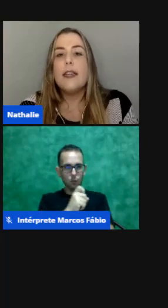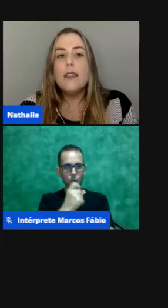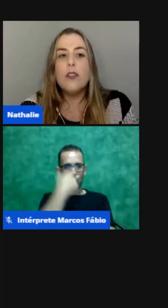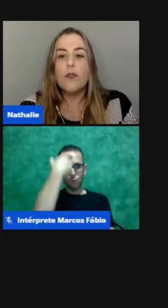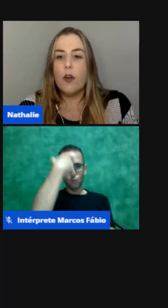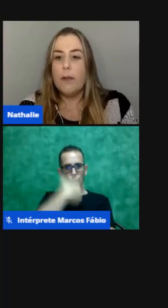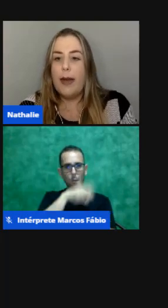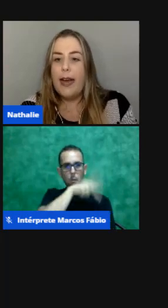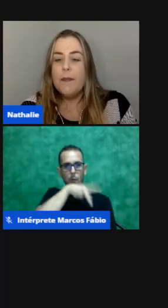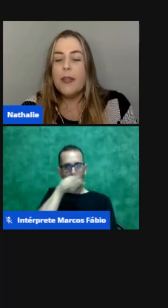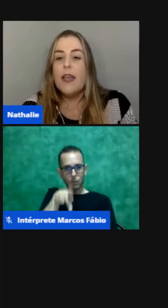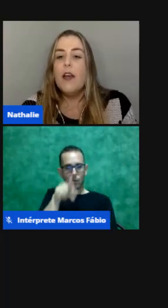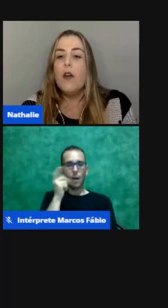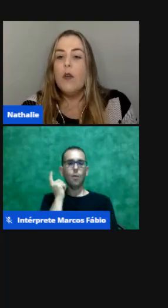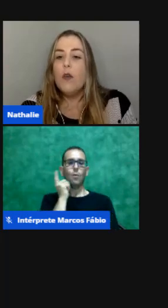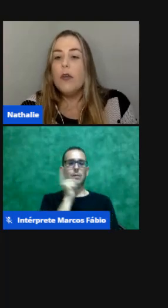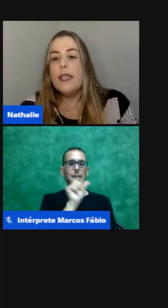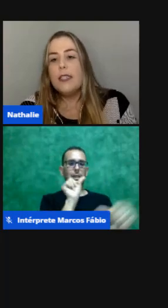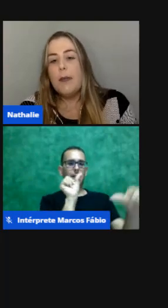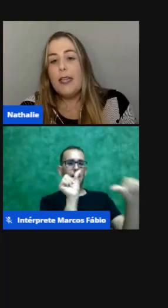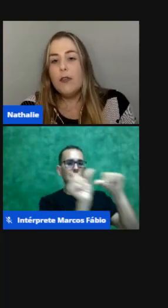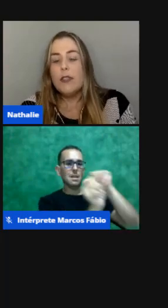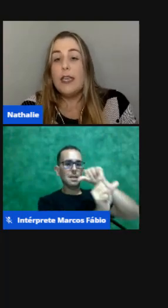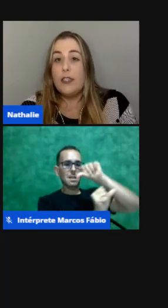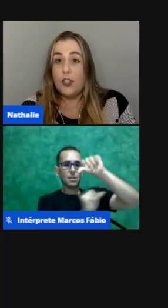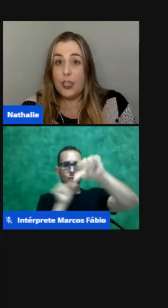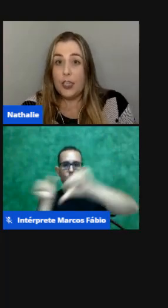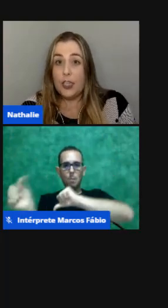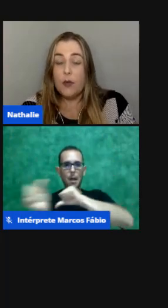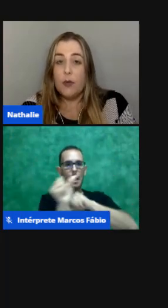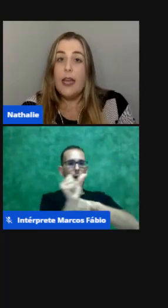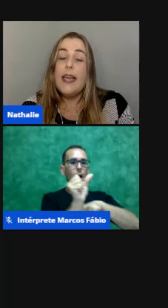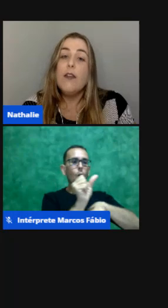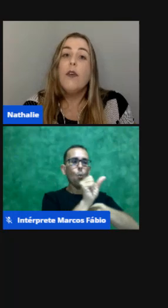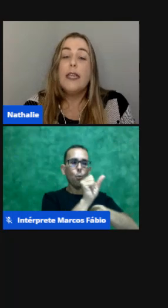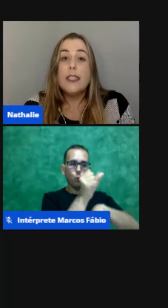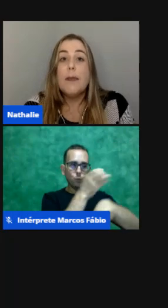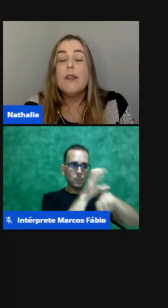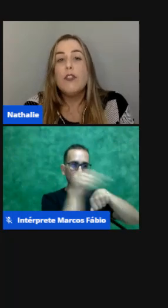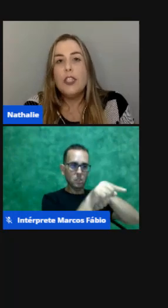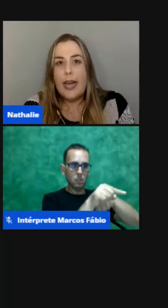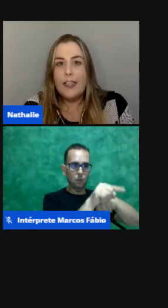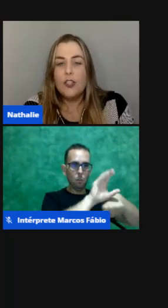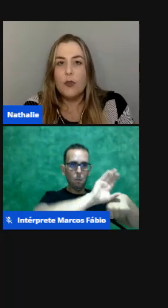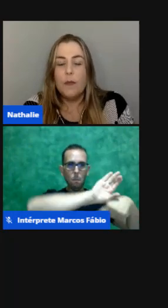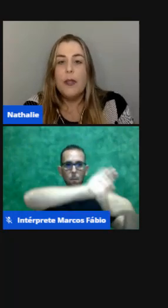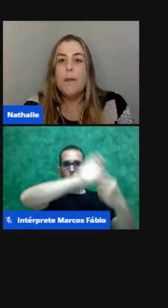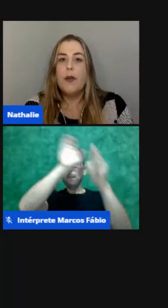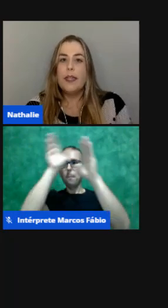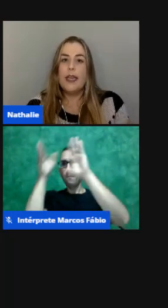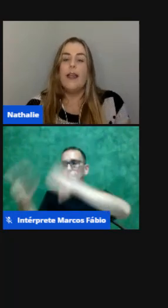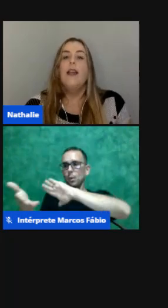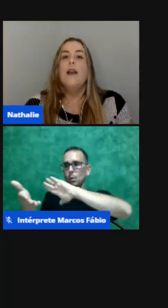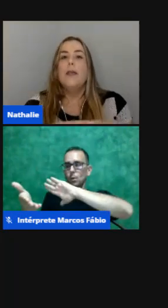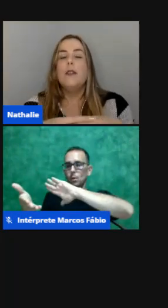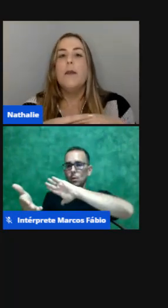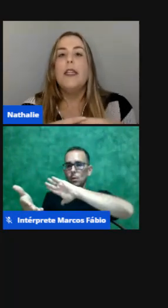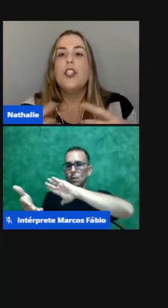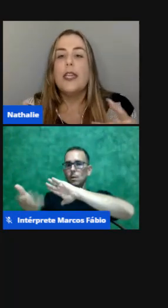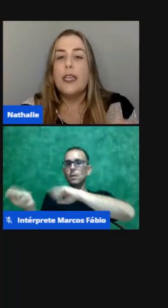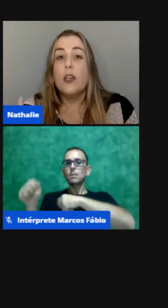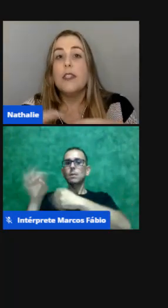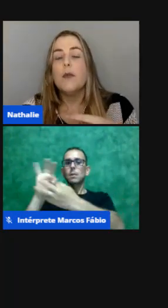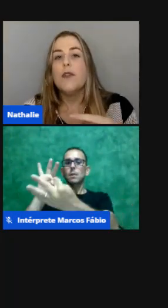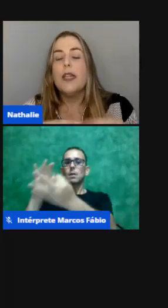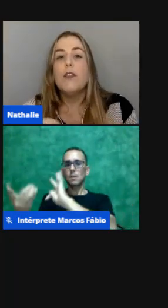conseguir transformar um conhecimento científico em um conhecimento didático. Por quê?